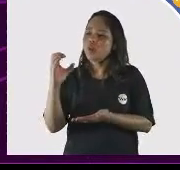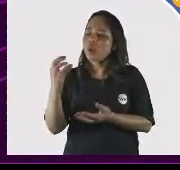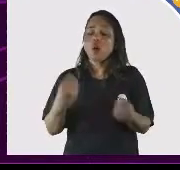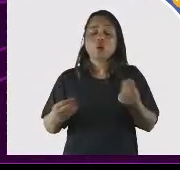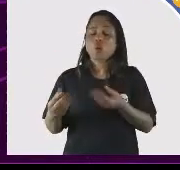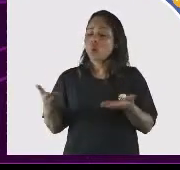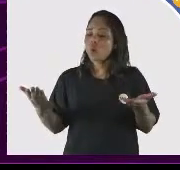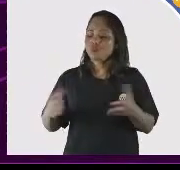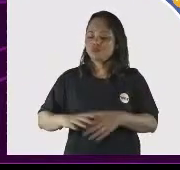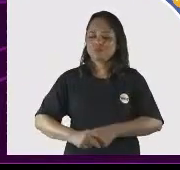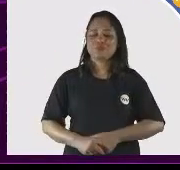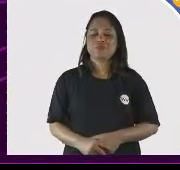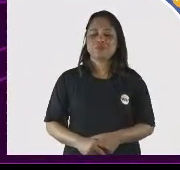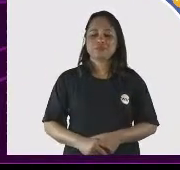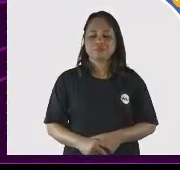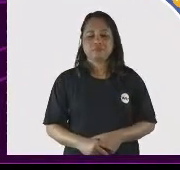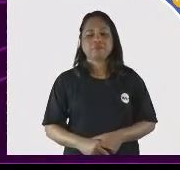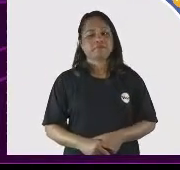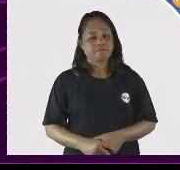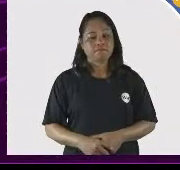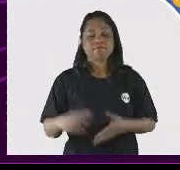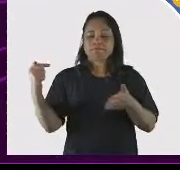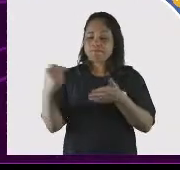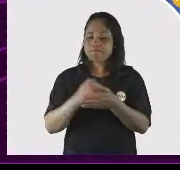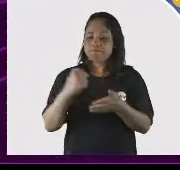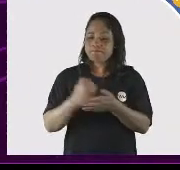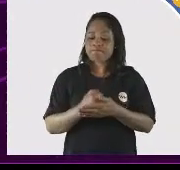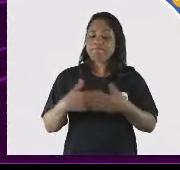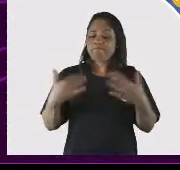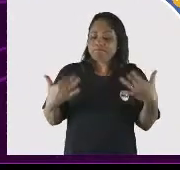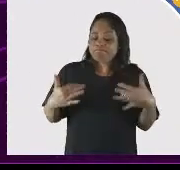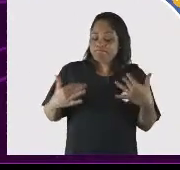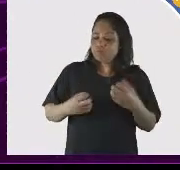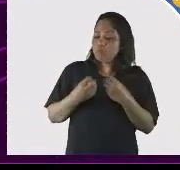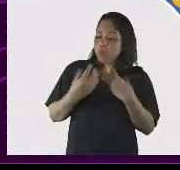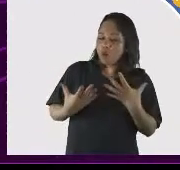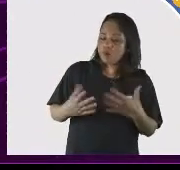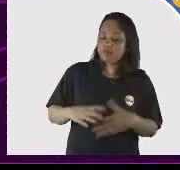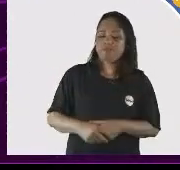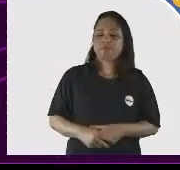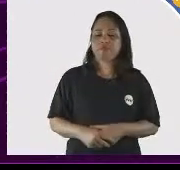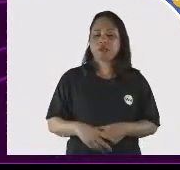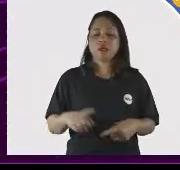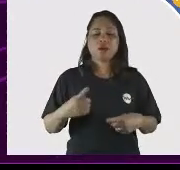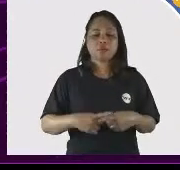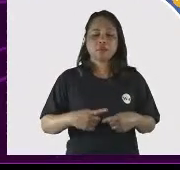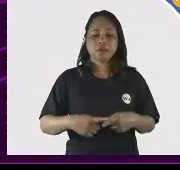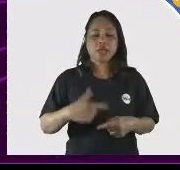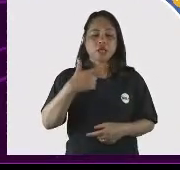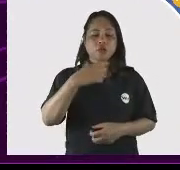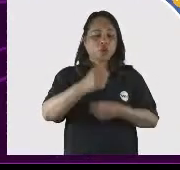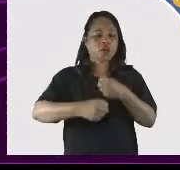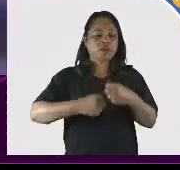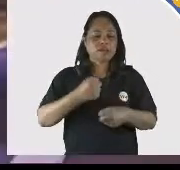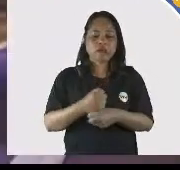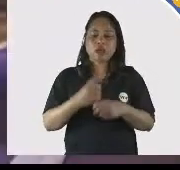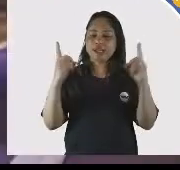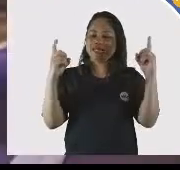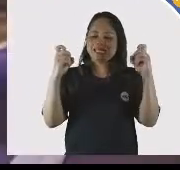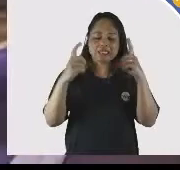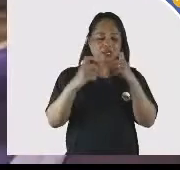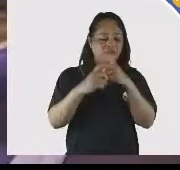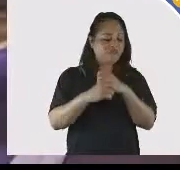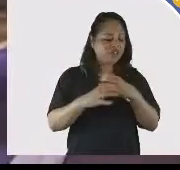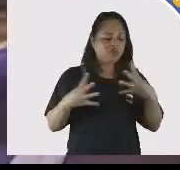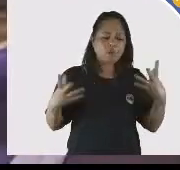da Mercedes Benz excelente Pergunta a Bruna eu eu diria assim dois anos muito difíceis para todos segmento